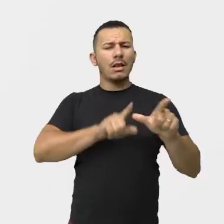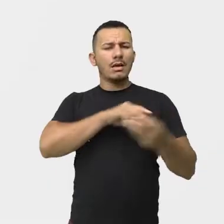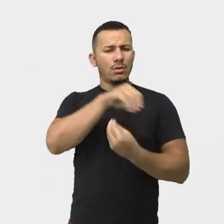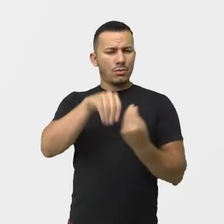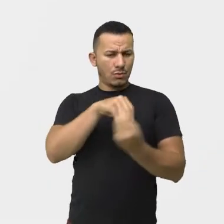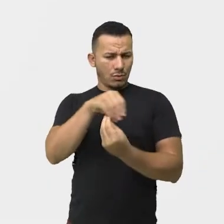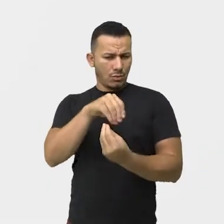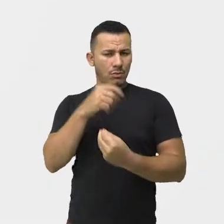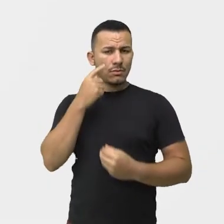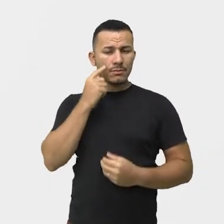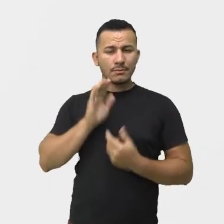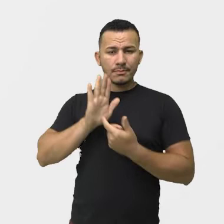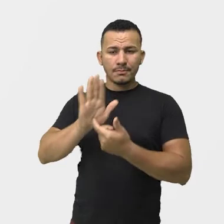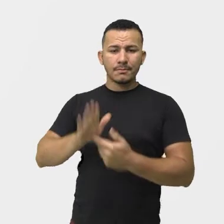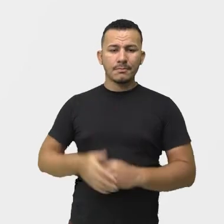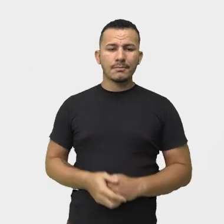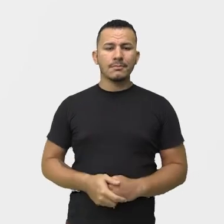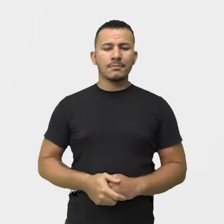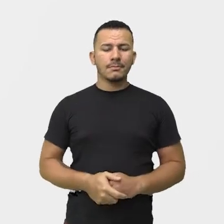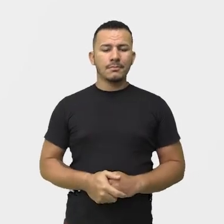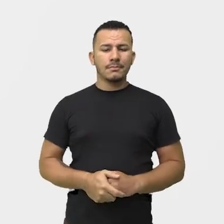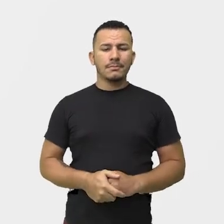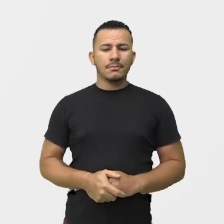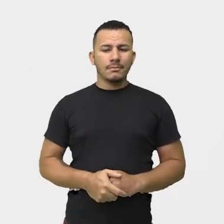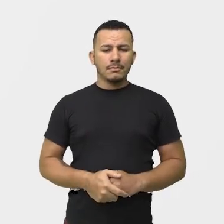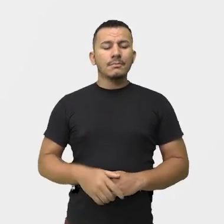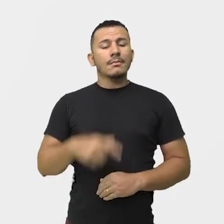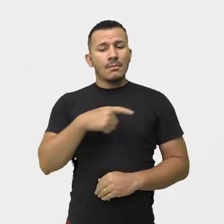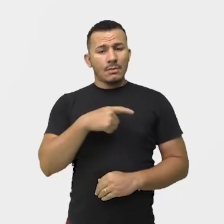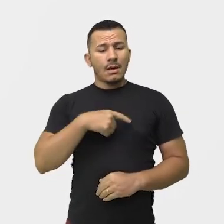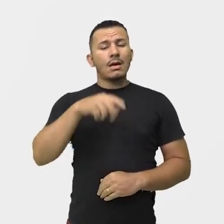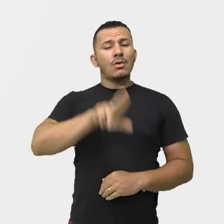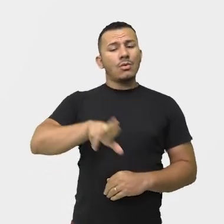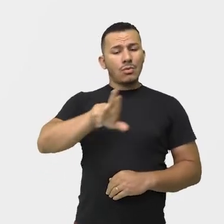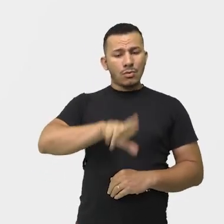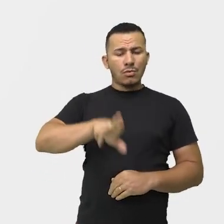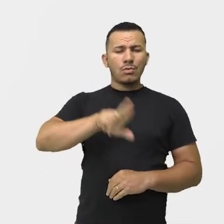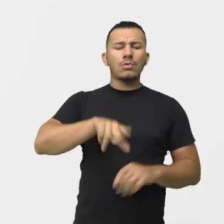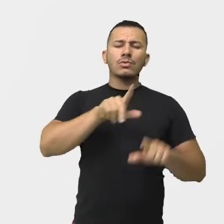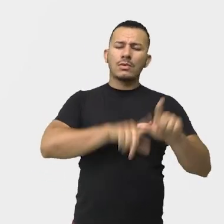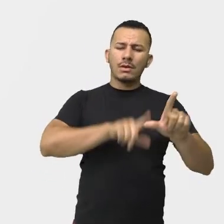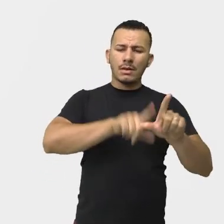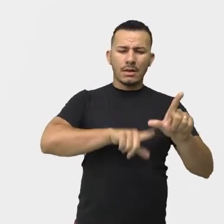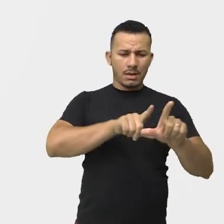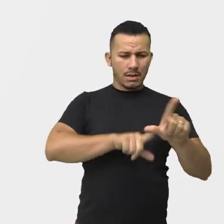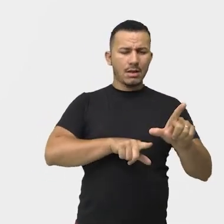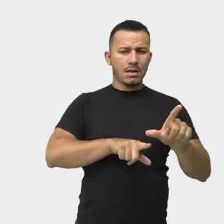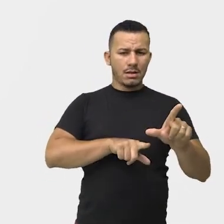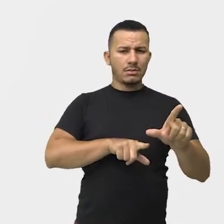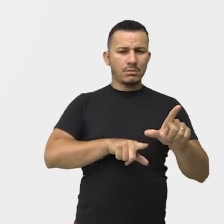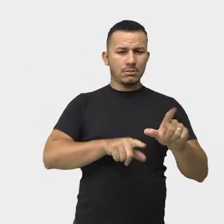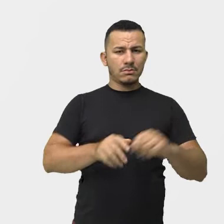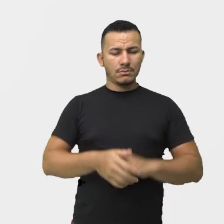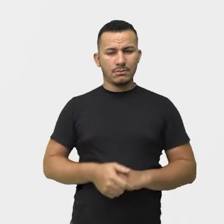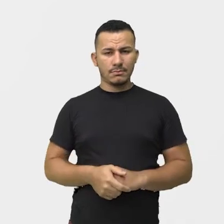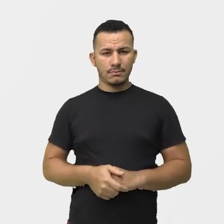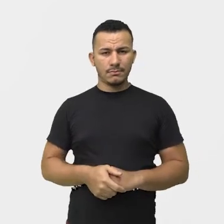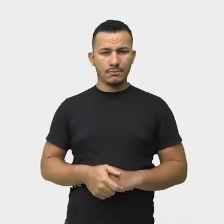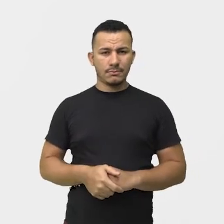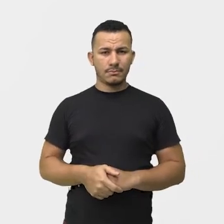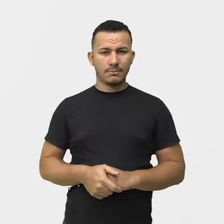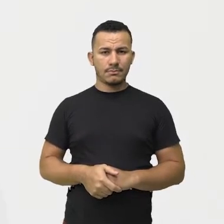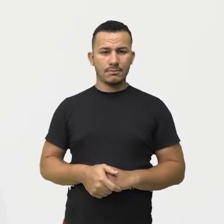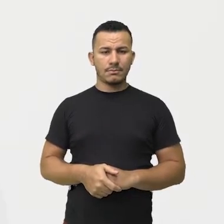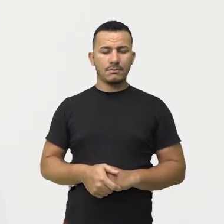me segue. Ó, linguagem algébrica é aquela que usa letras, beleza? Ó, a